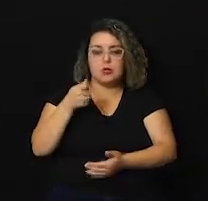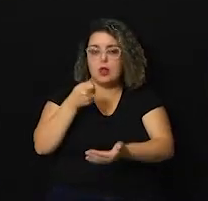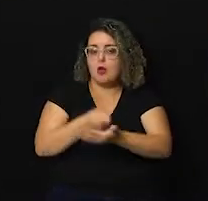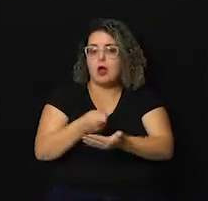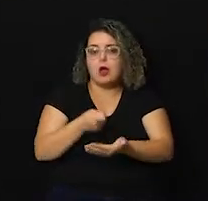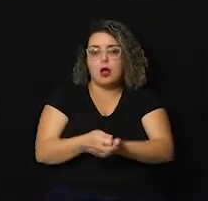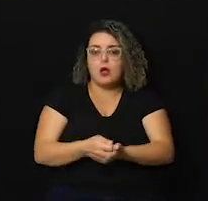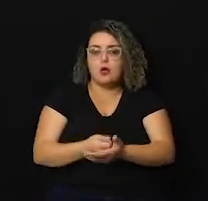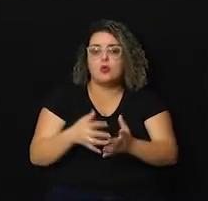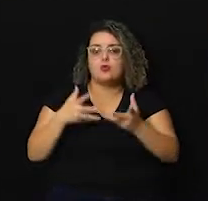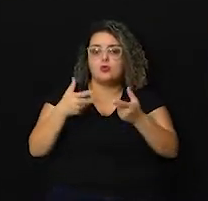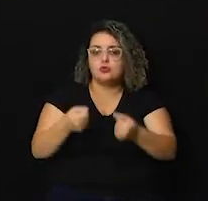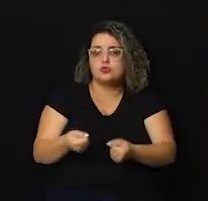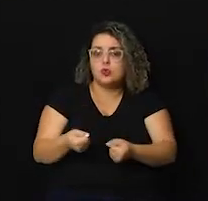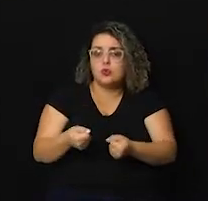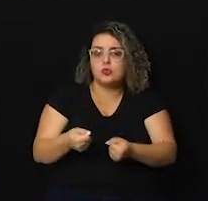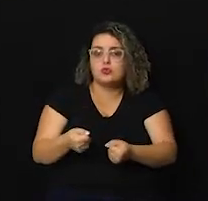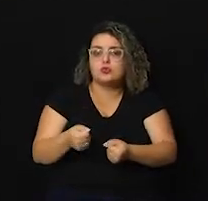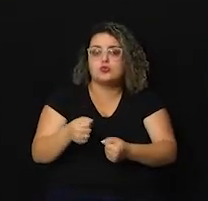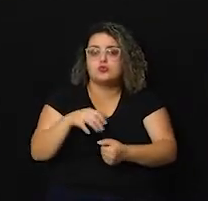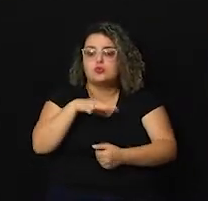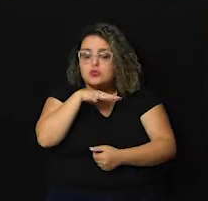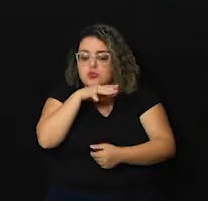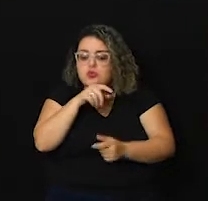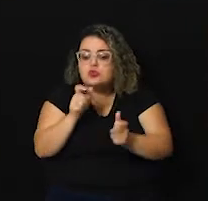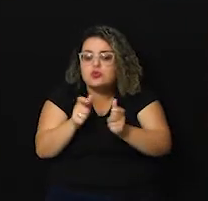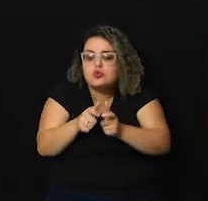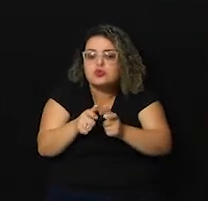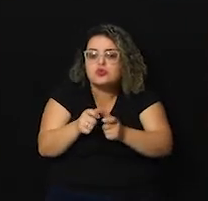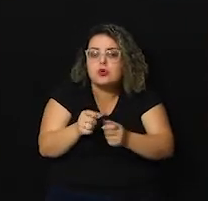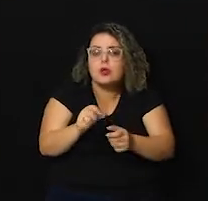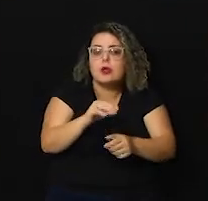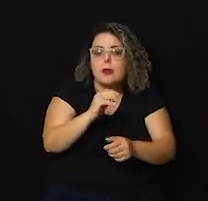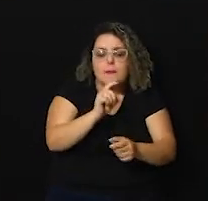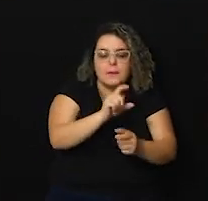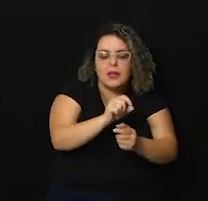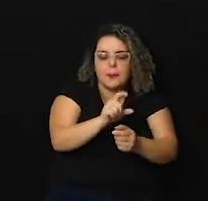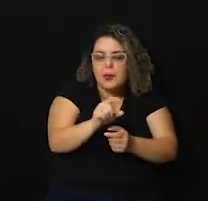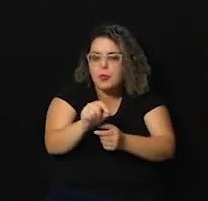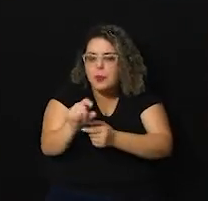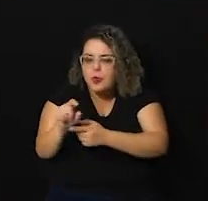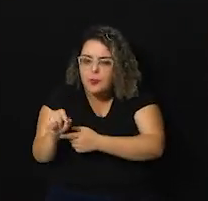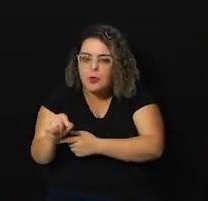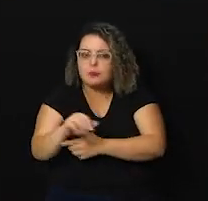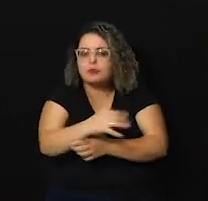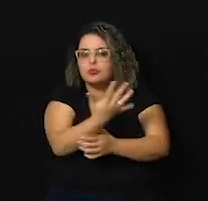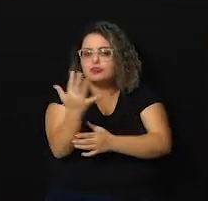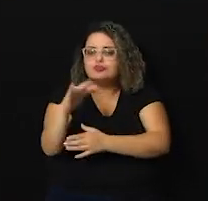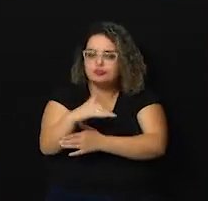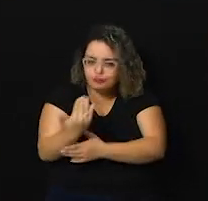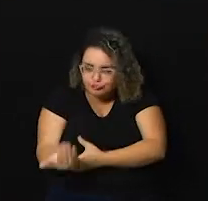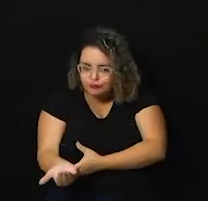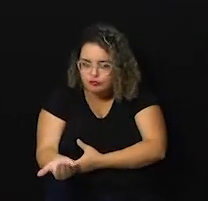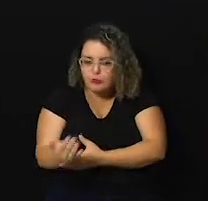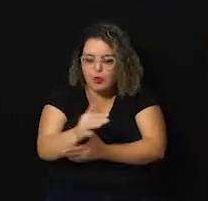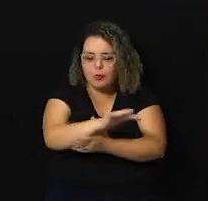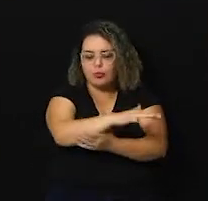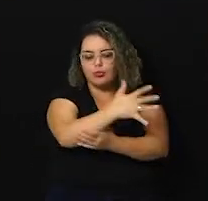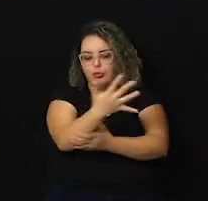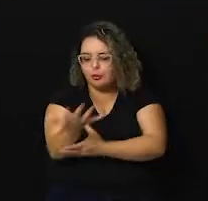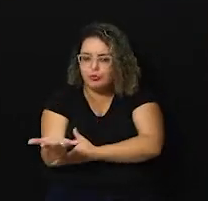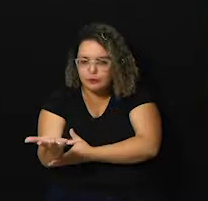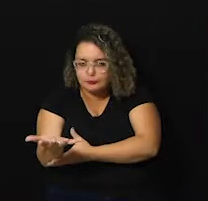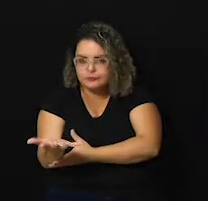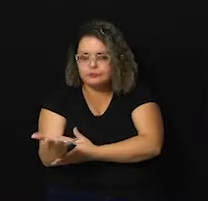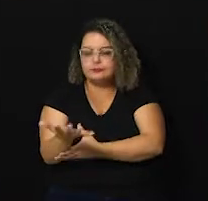garantem que todos os bichinhos morram. Muitas vezes aumentam, inclusive, a resistência das pestes,